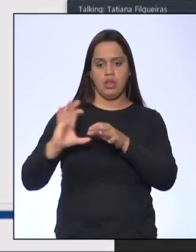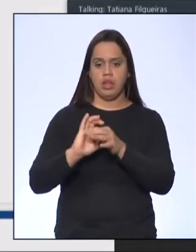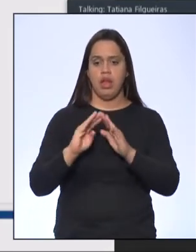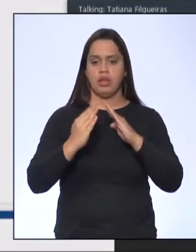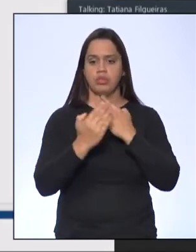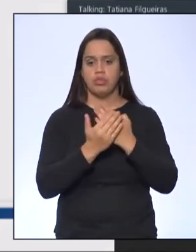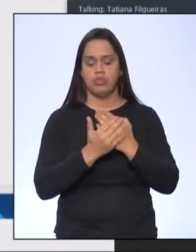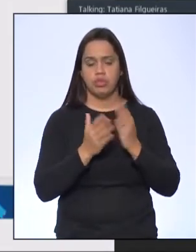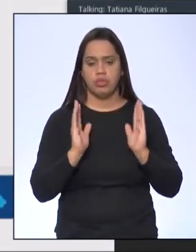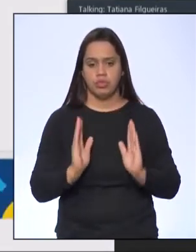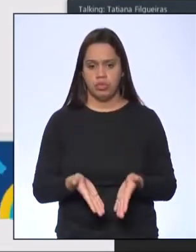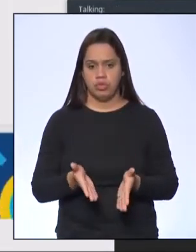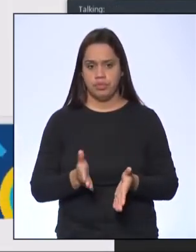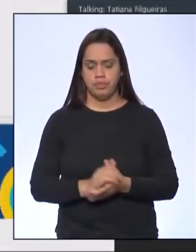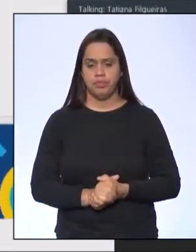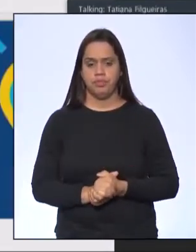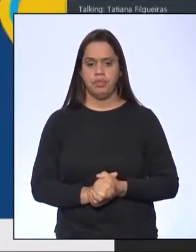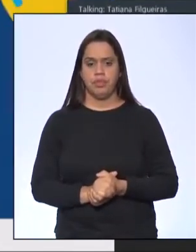escola.